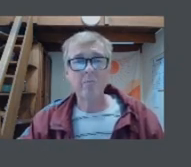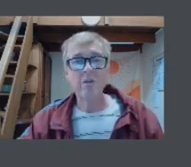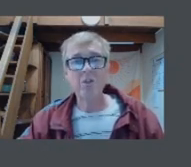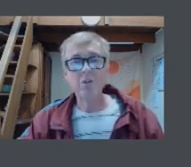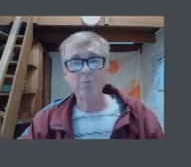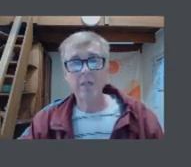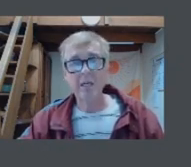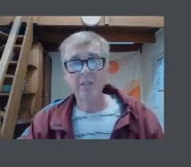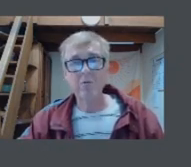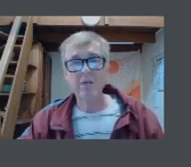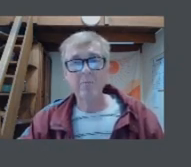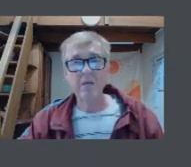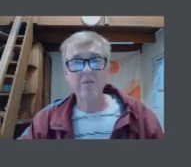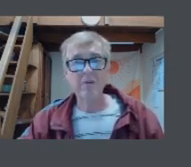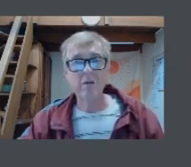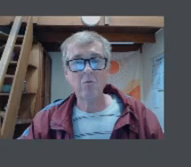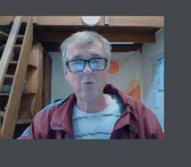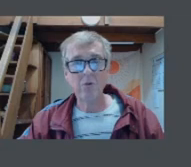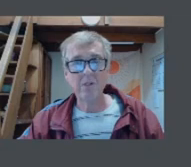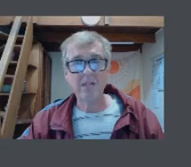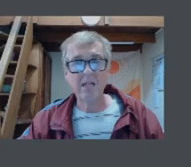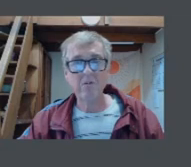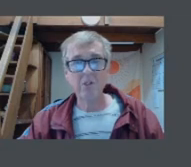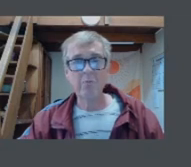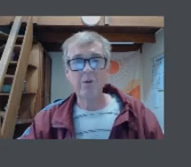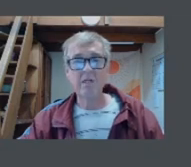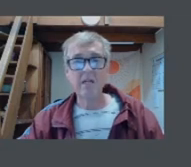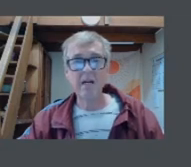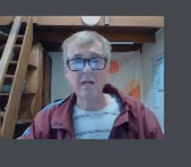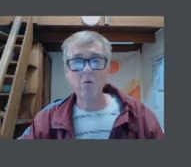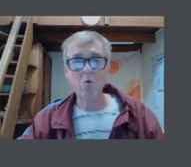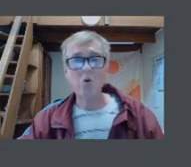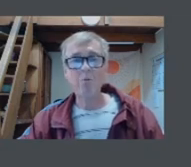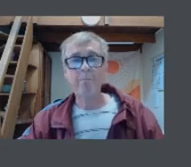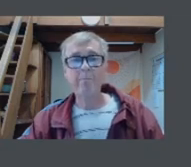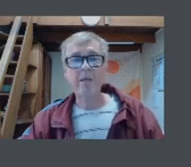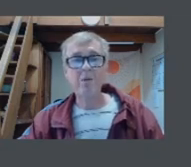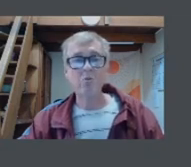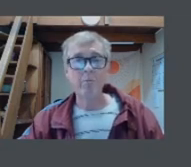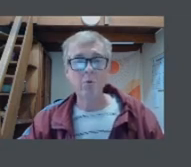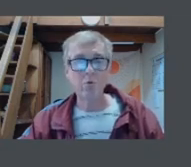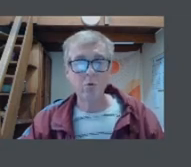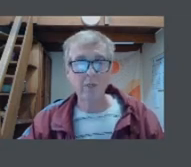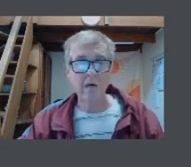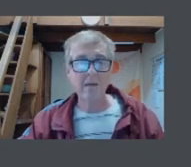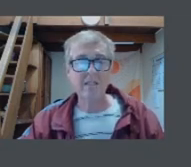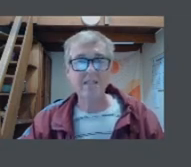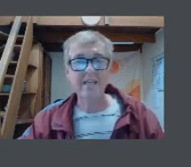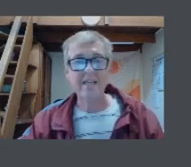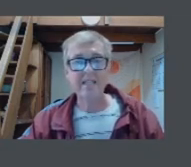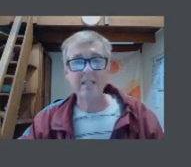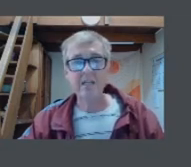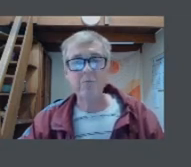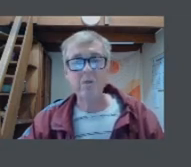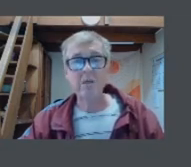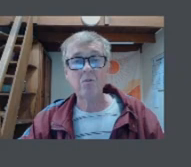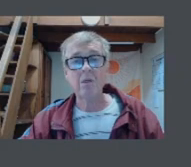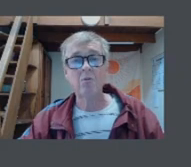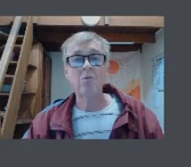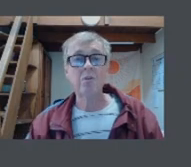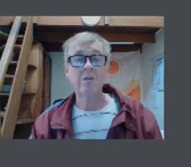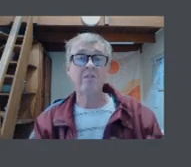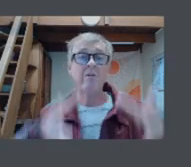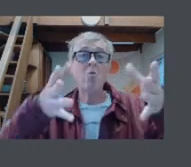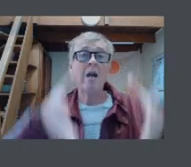condutor de veículo abrangido pela categoria B e veículo motorizado em transporte de carga cujo peso bruto Total exceda A